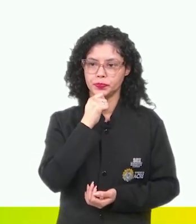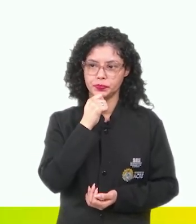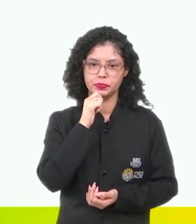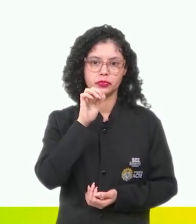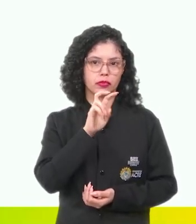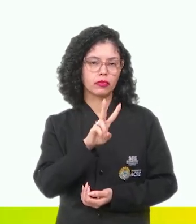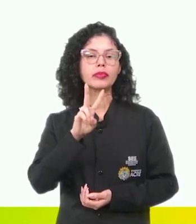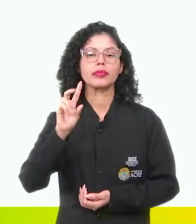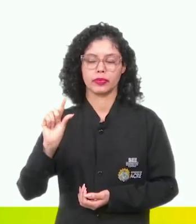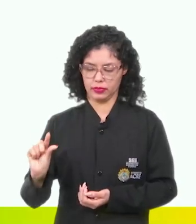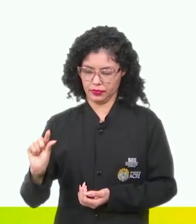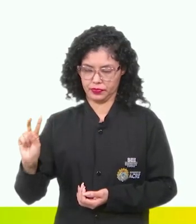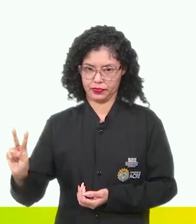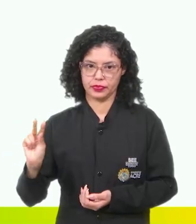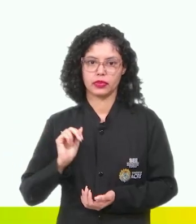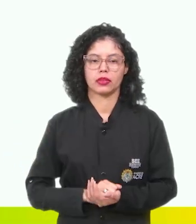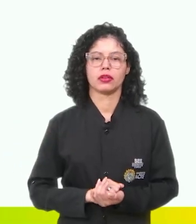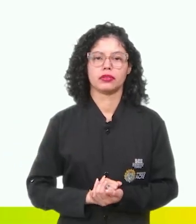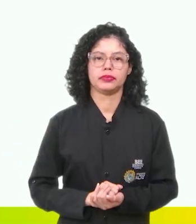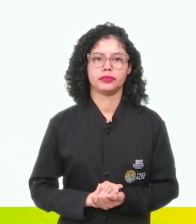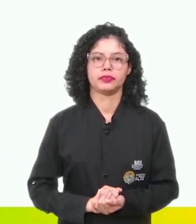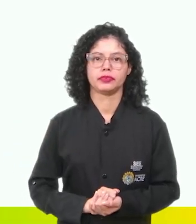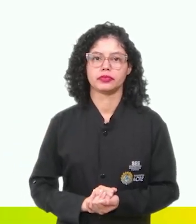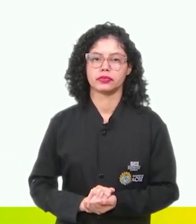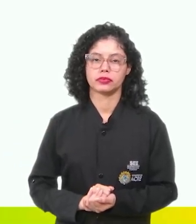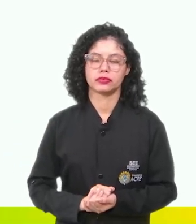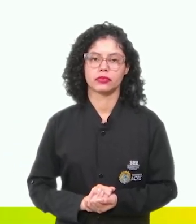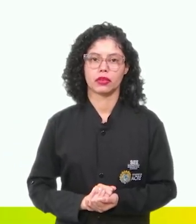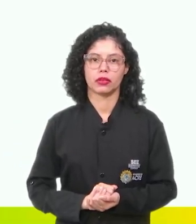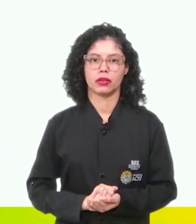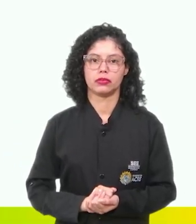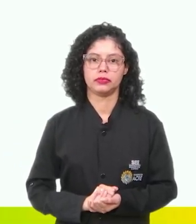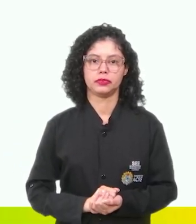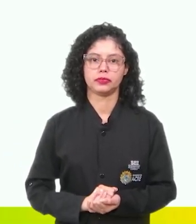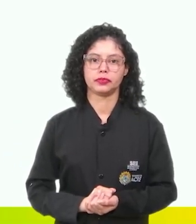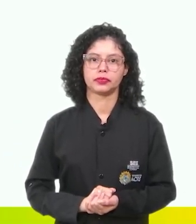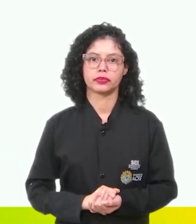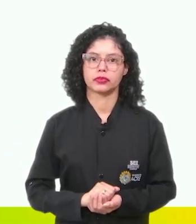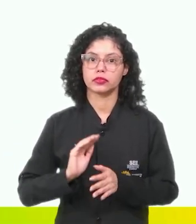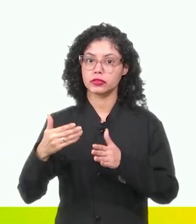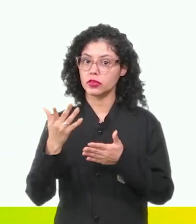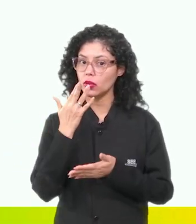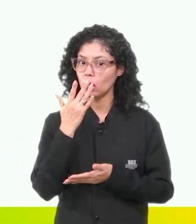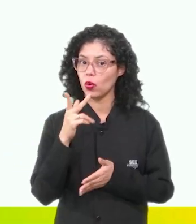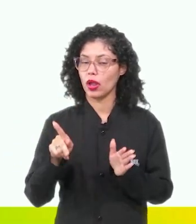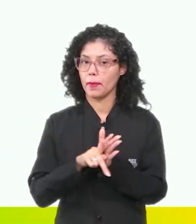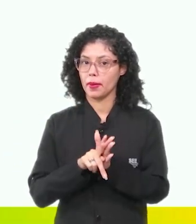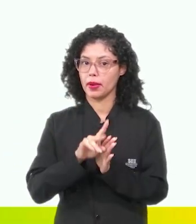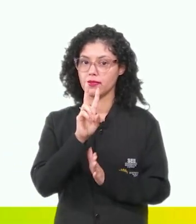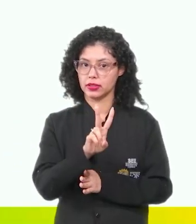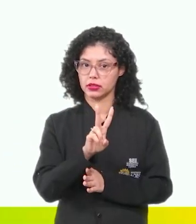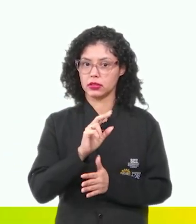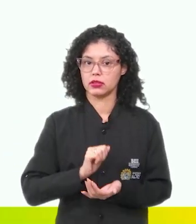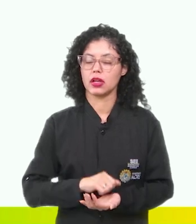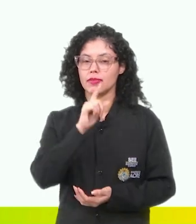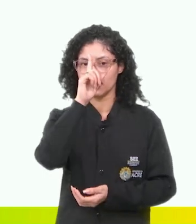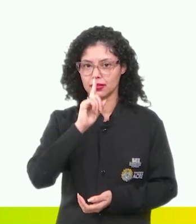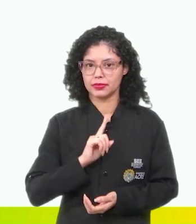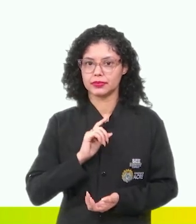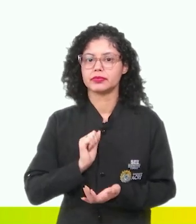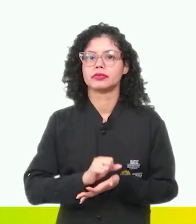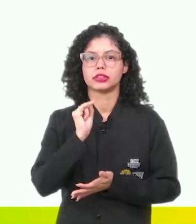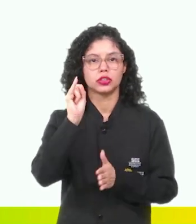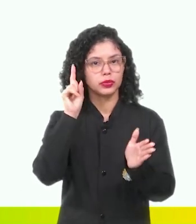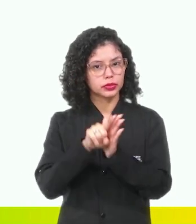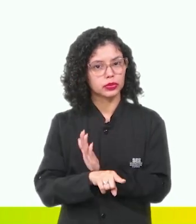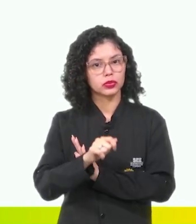Vzão, Vzinho. Quando eu te falo, pessoal, que cor é Vzão, Vzão? Tu vai dizer, é amarela. E se eu te